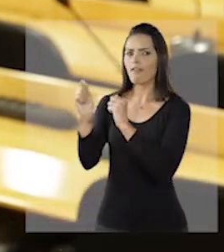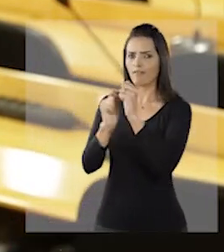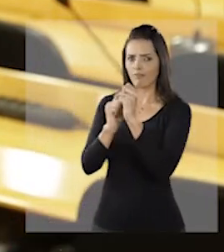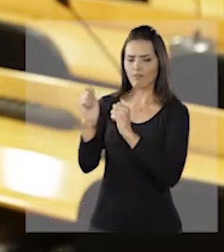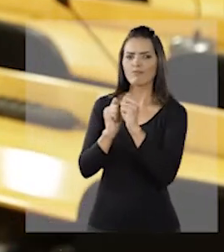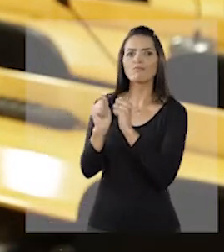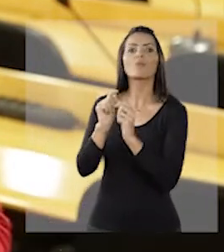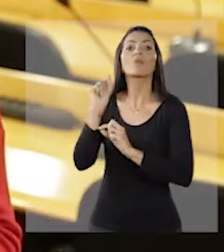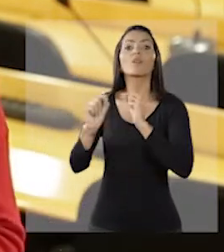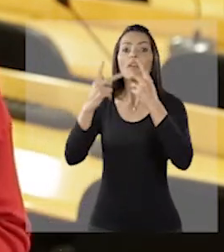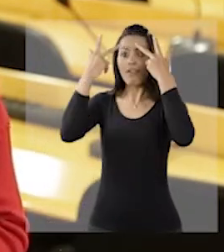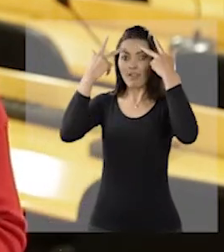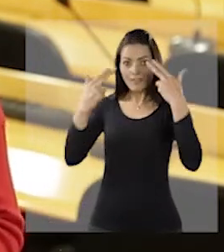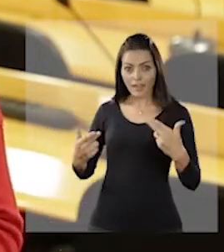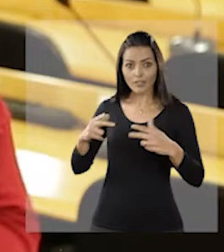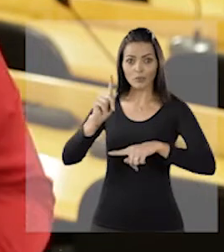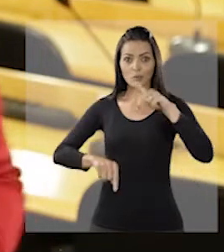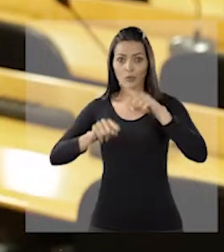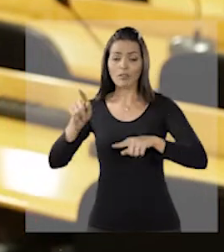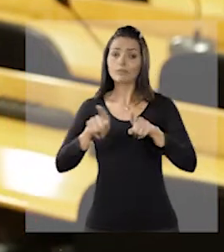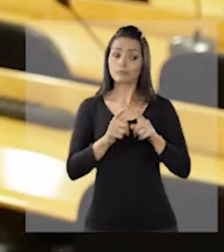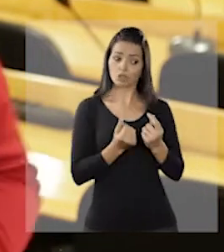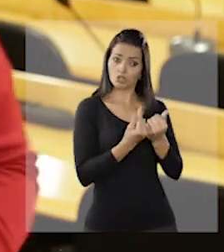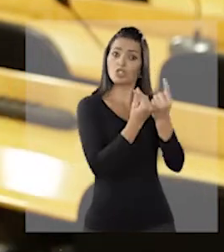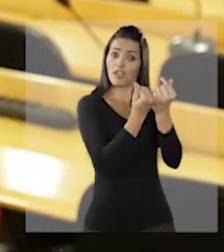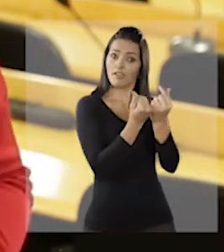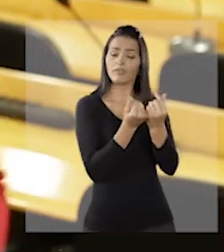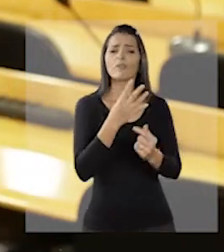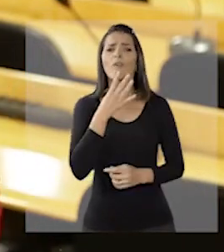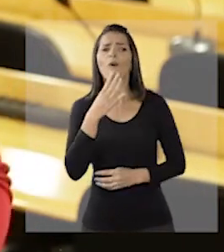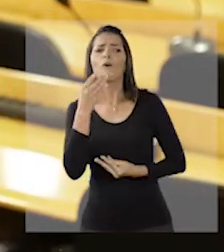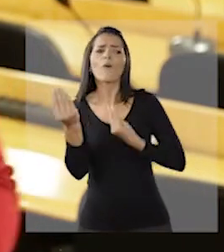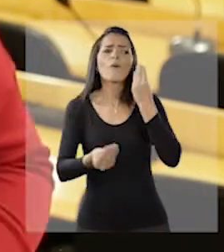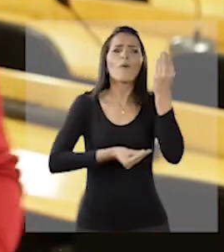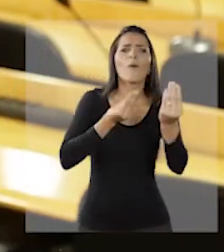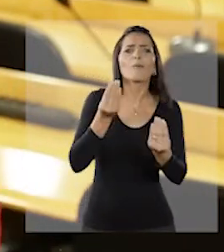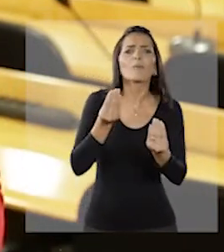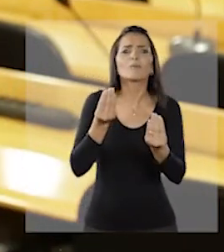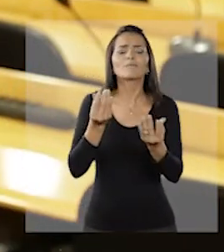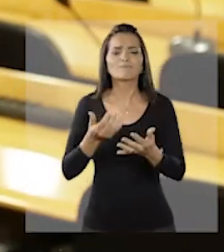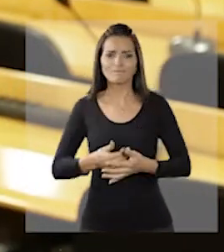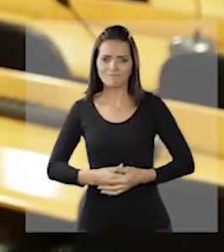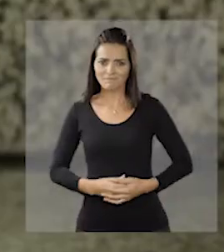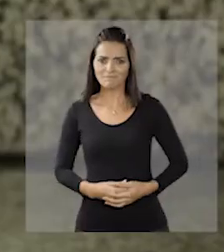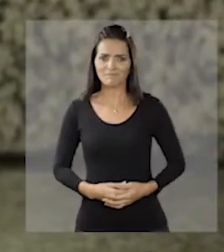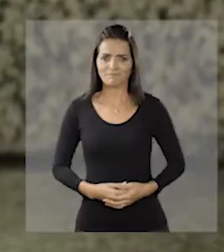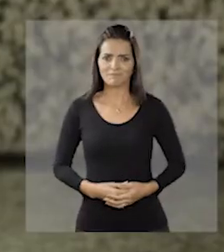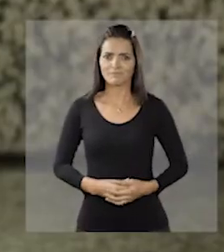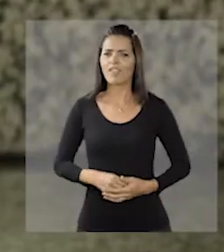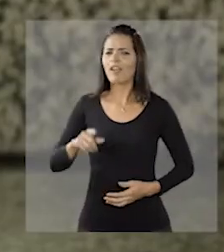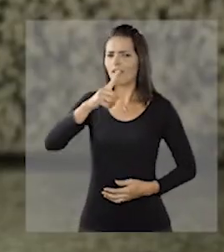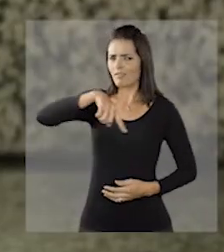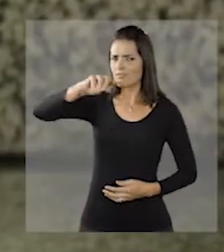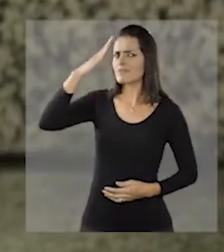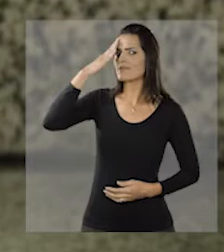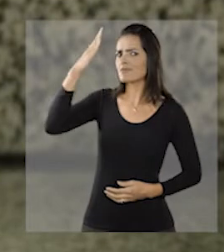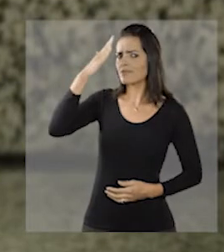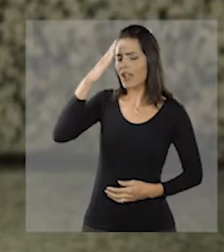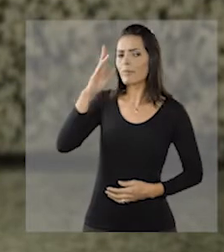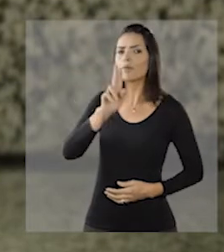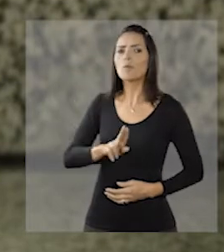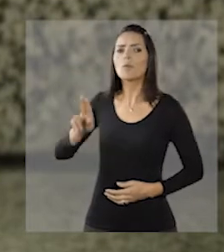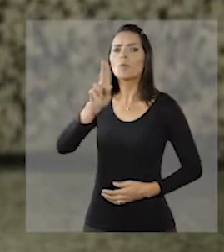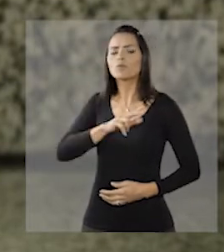de recursos naturais e de dinheiro. A gente foi conhecer esse novo modelo de gestão. Todo mundo sabe que o